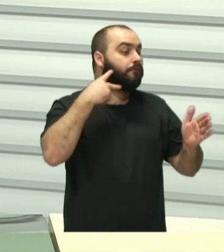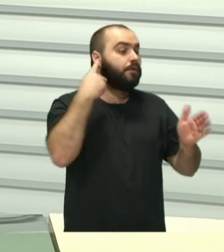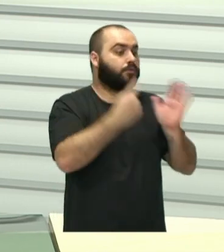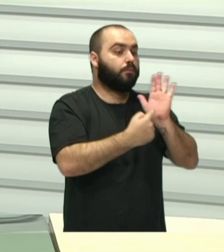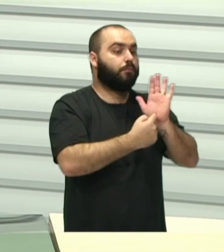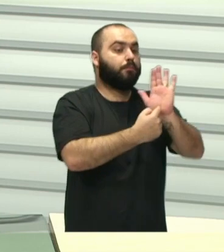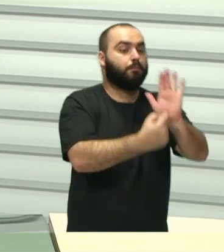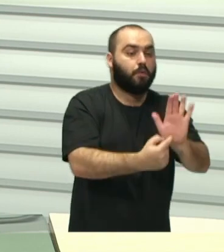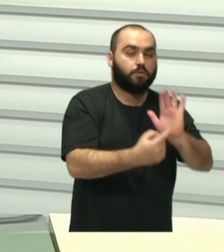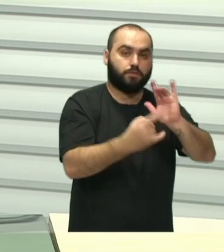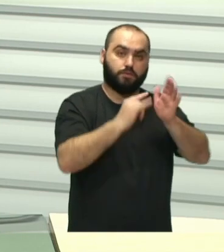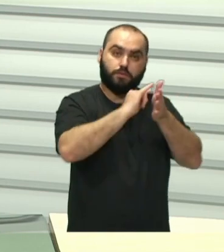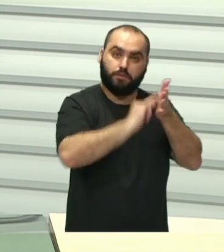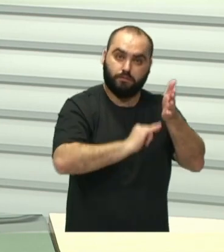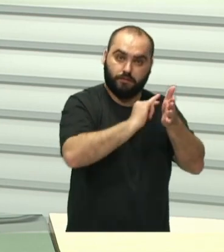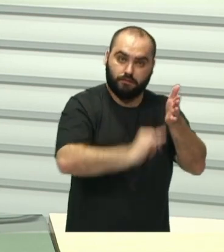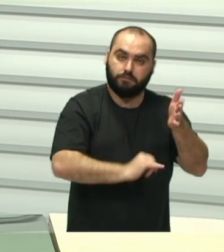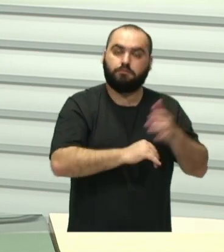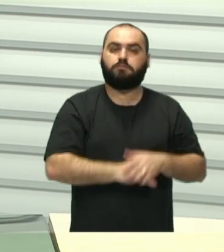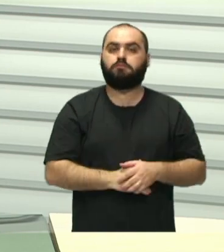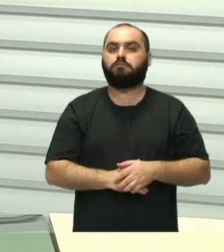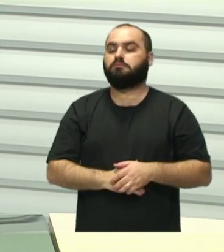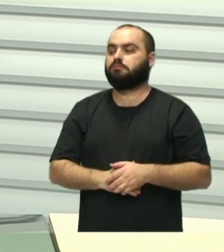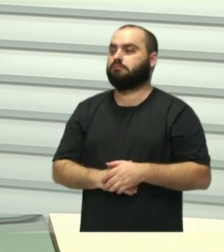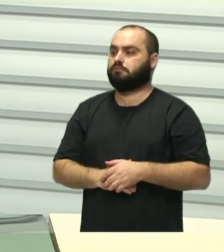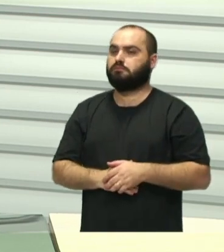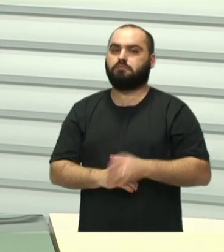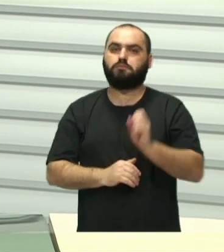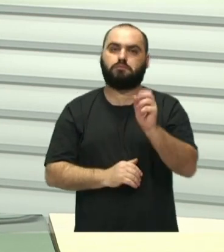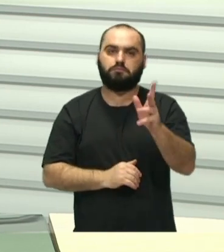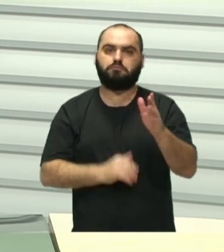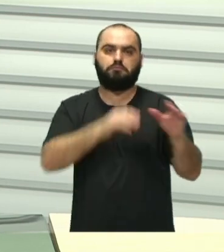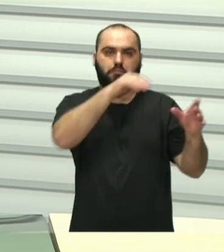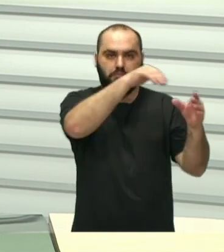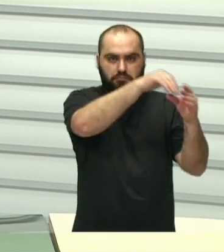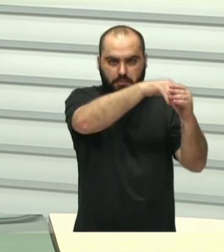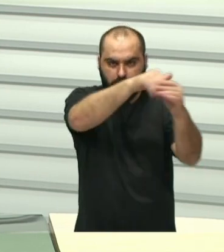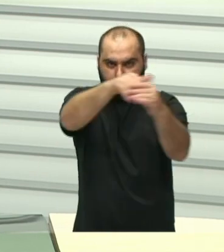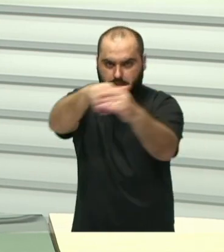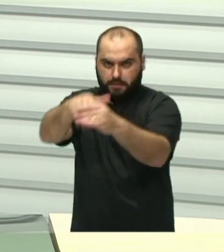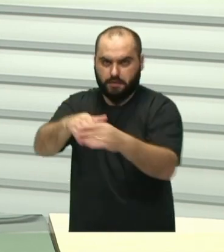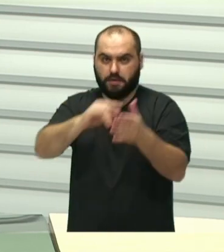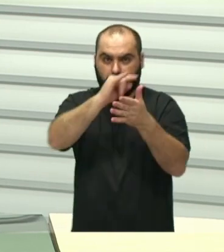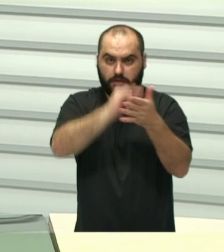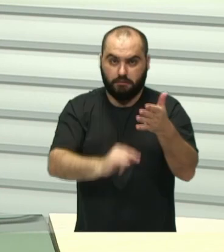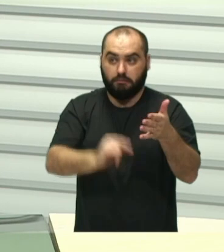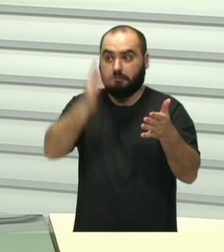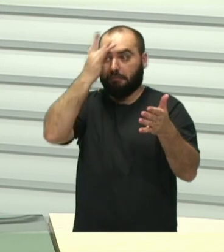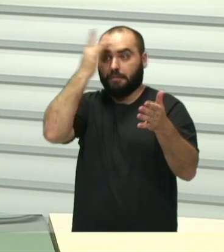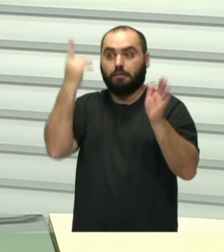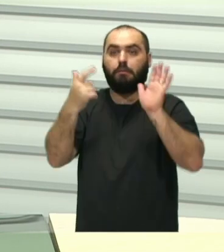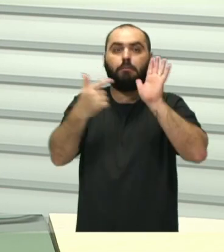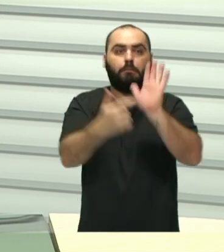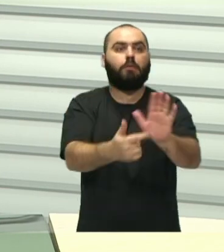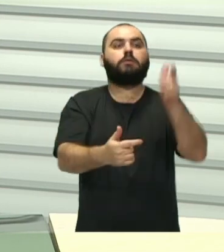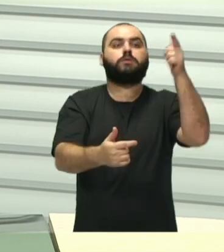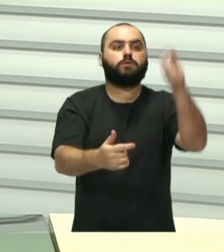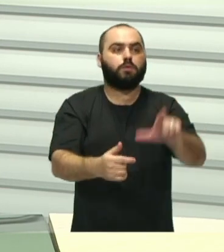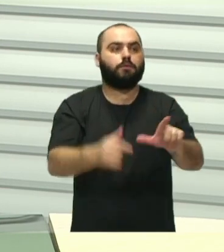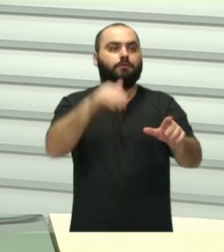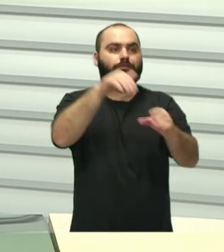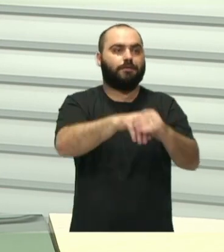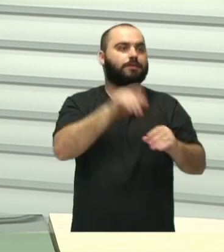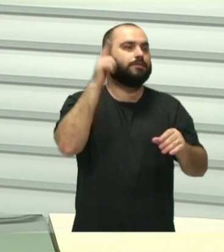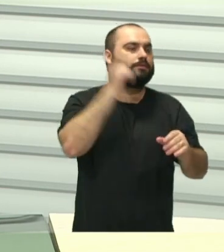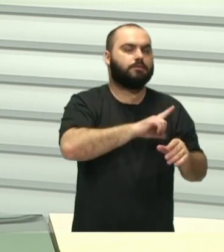apresenta um requerimento isso mas sendo Rhodes conforme o uso que alimentam sendo votado o autor pode apresentar novamente o seu